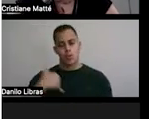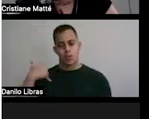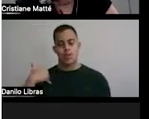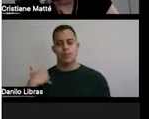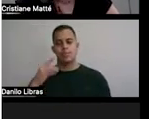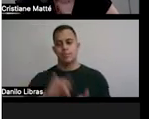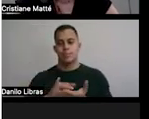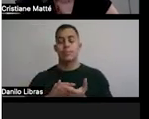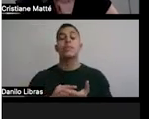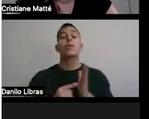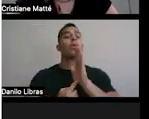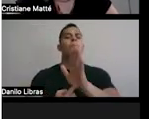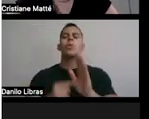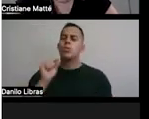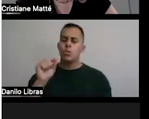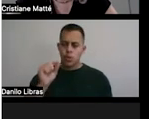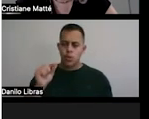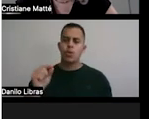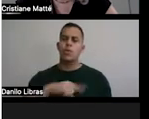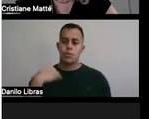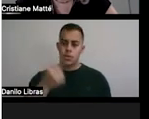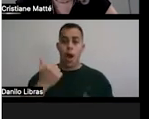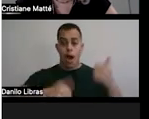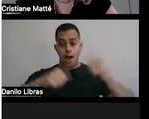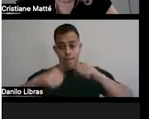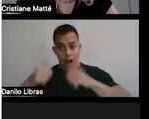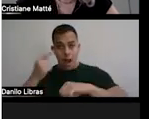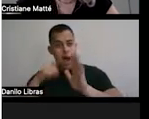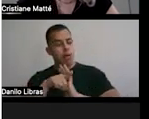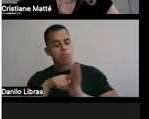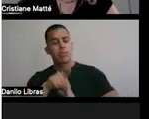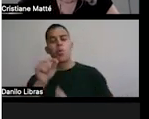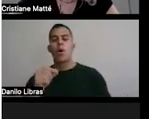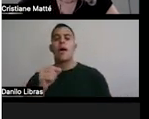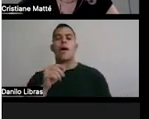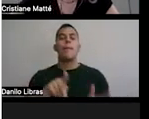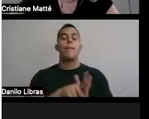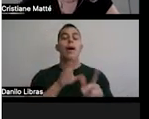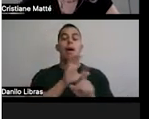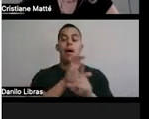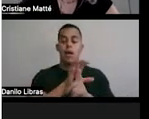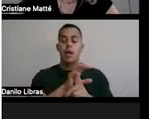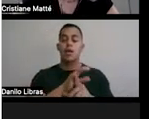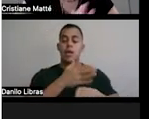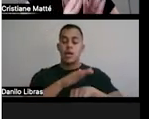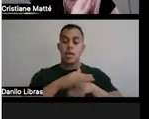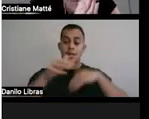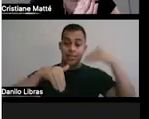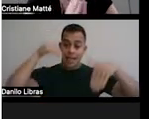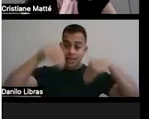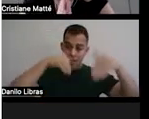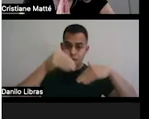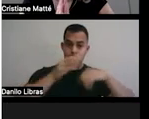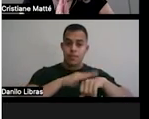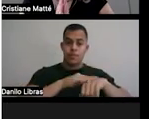E o que a gente mostrou aqui? A gente foi avaliar o efeito do exercício de natação realizado com as mães